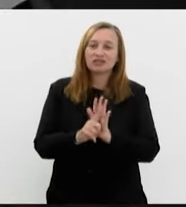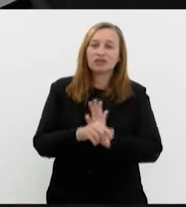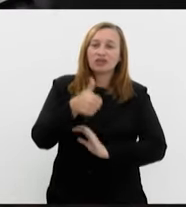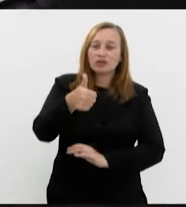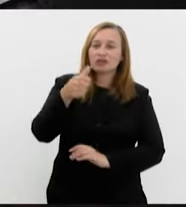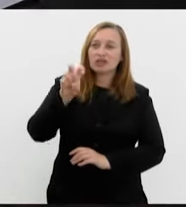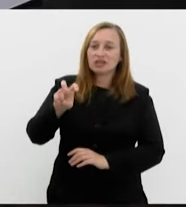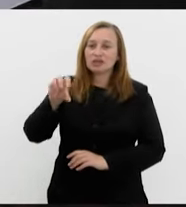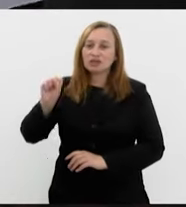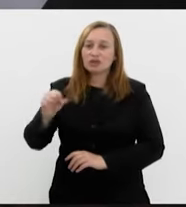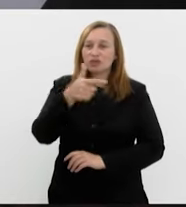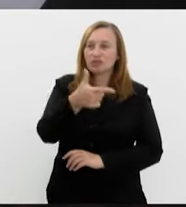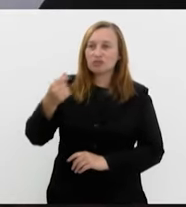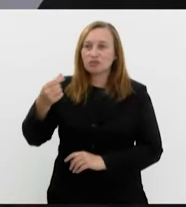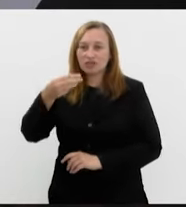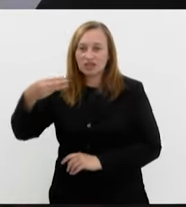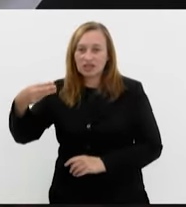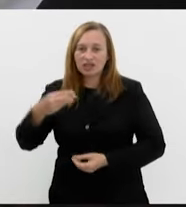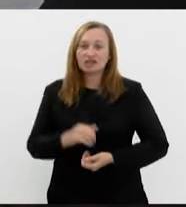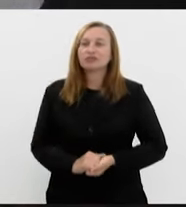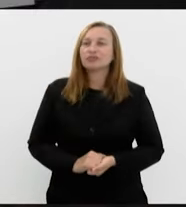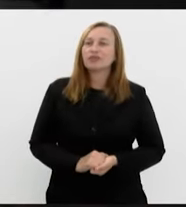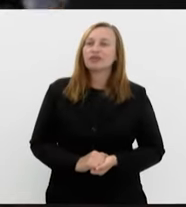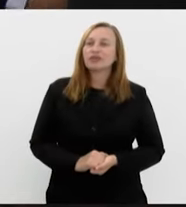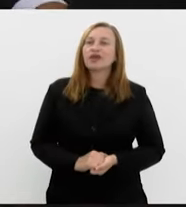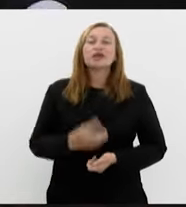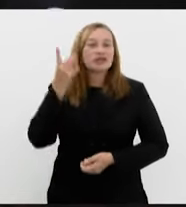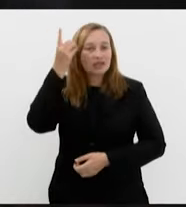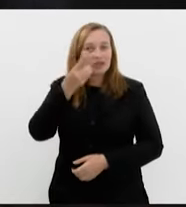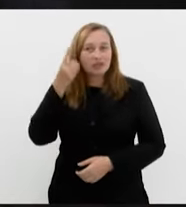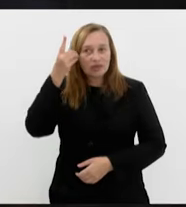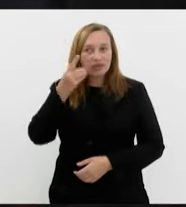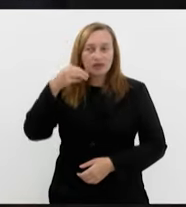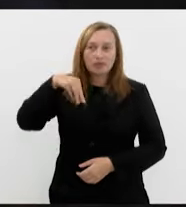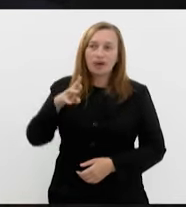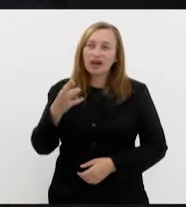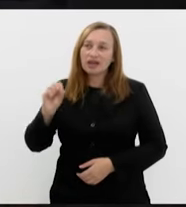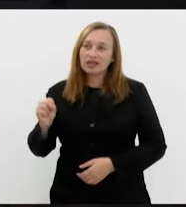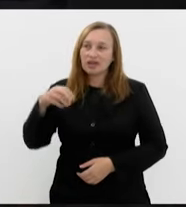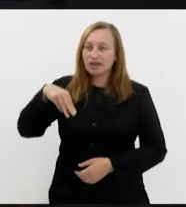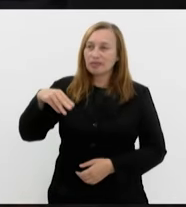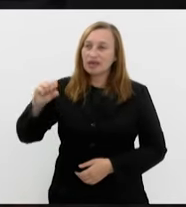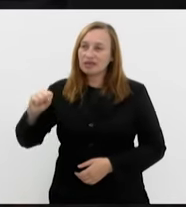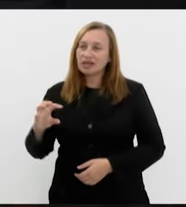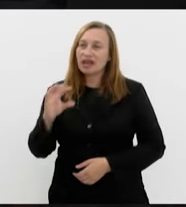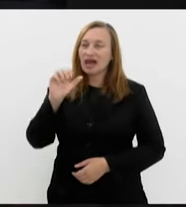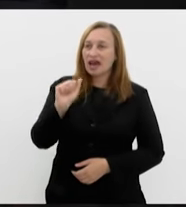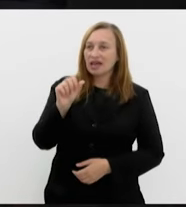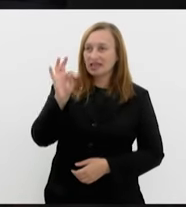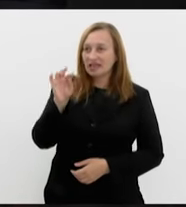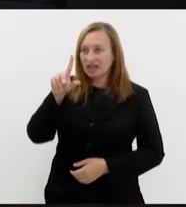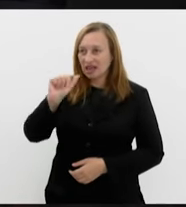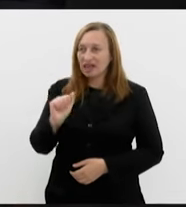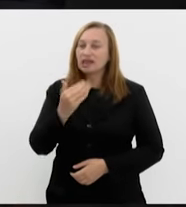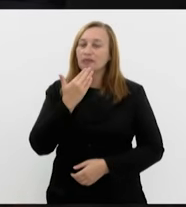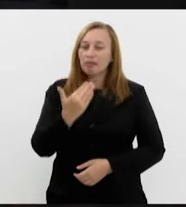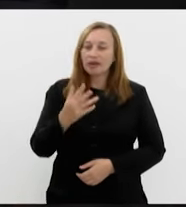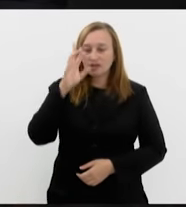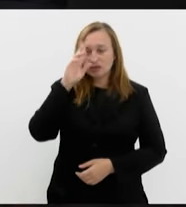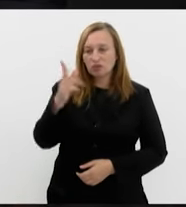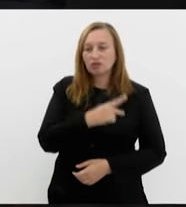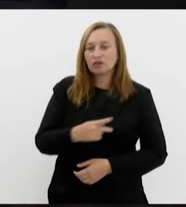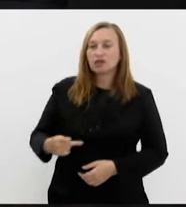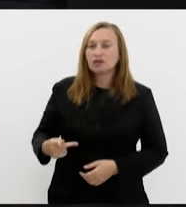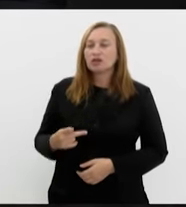número 158/2023, de autoria dos deputados Marina do MST e Átila Nunes, que solicita ao excelentíssimo